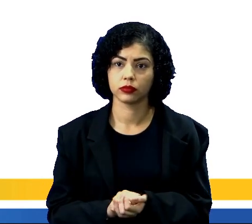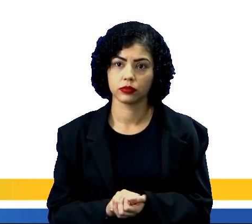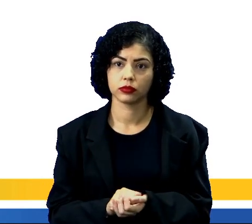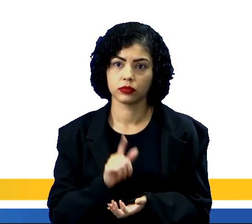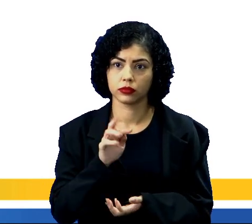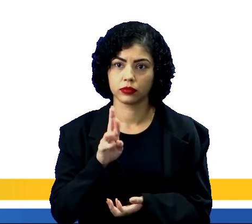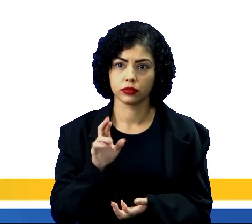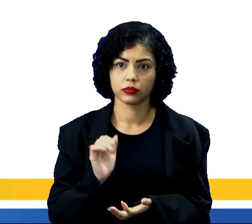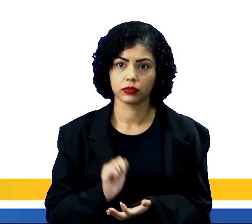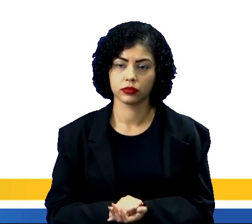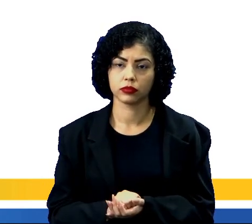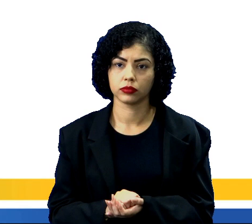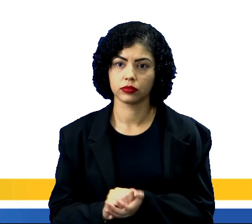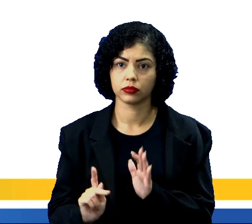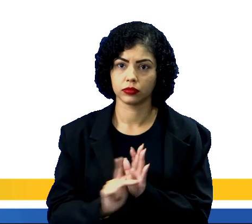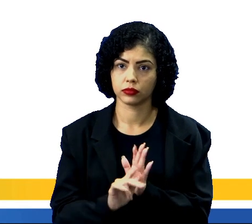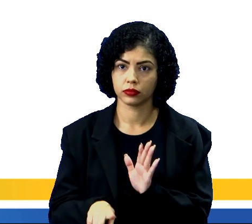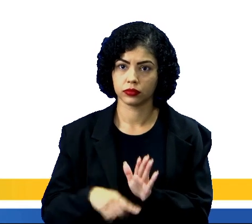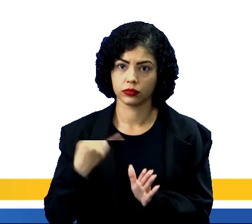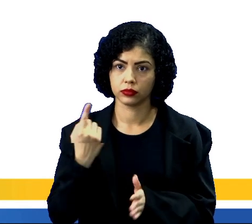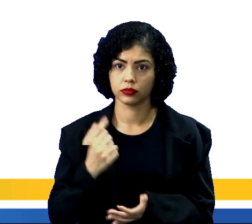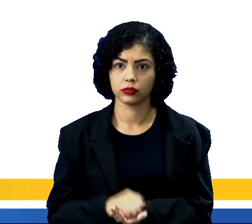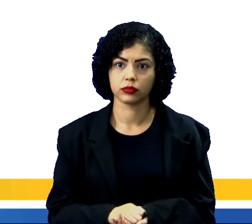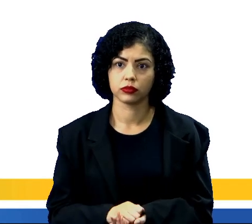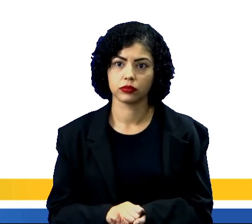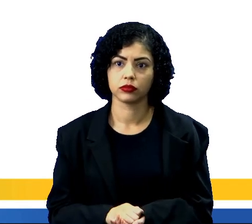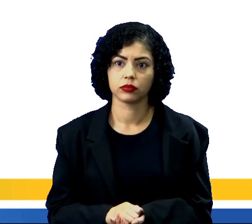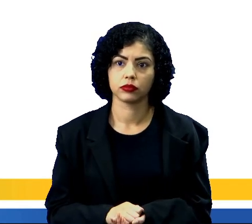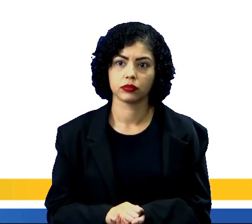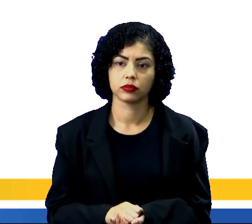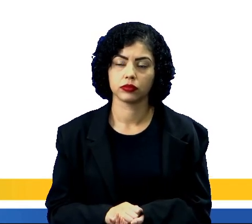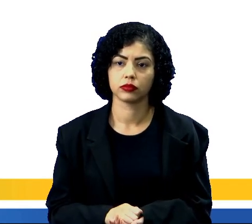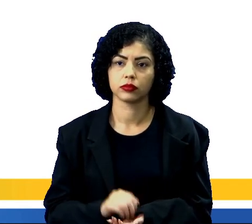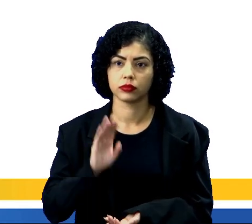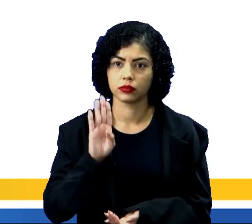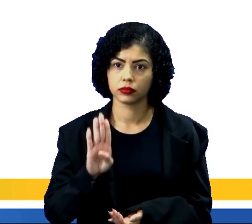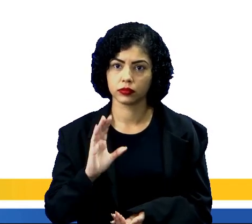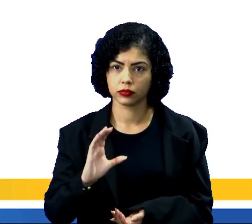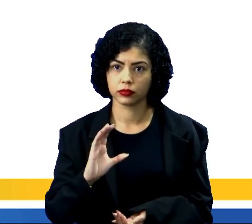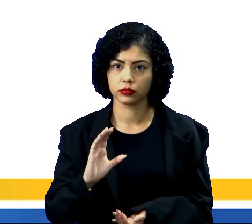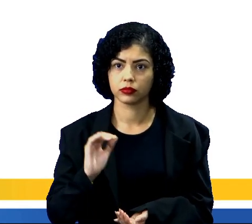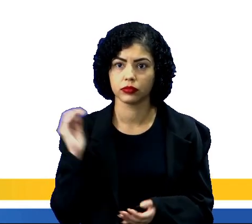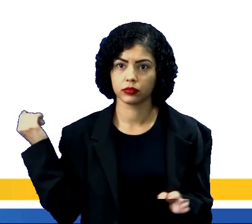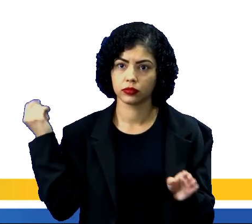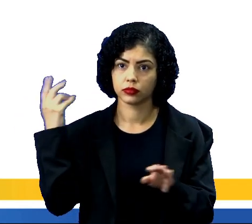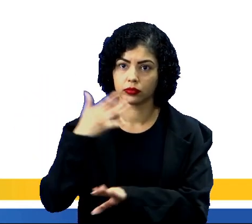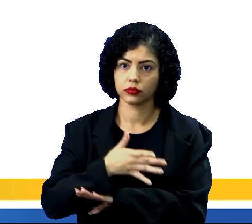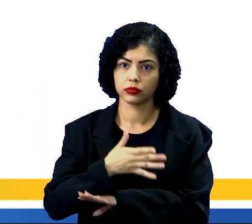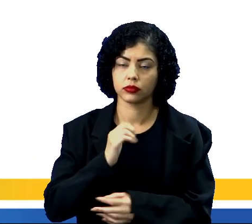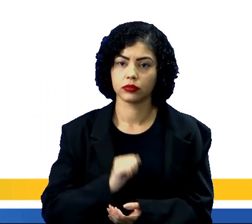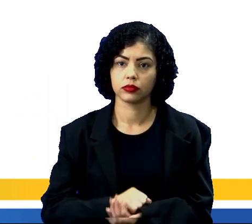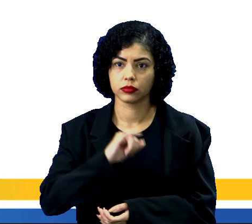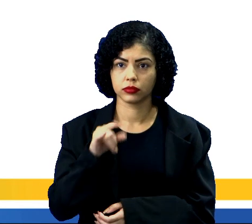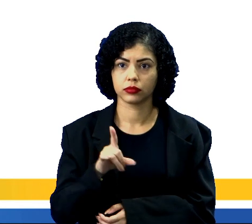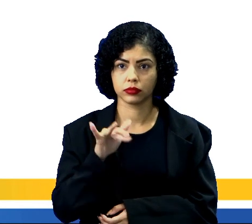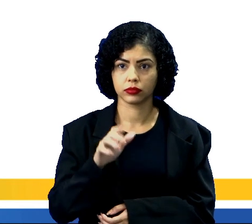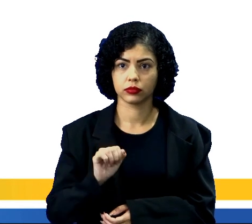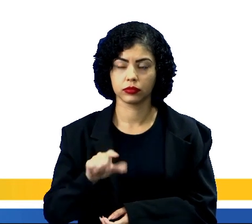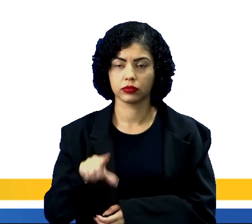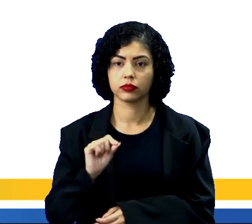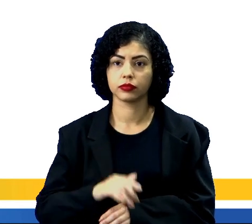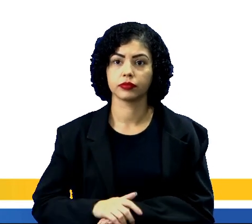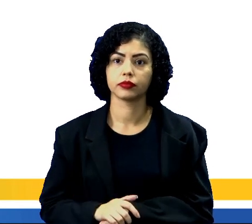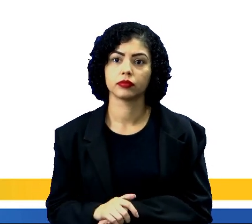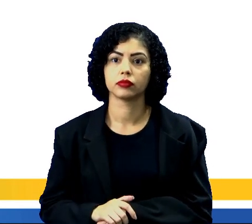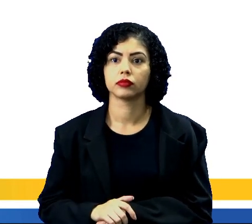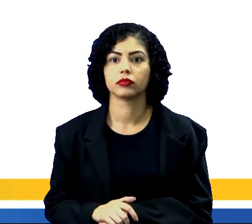os irmãos Green foram seus fundadores. Foi fundada por bárbaros invasores, ou Júlio César foi o seu